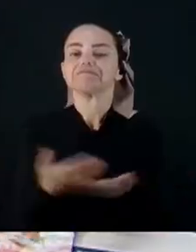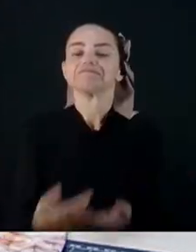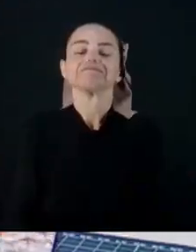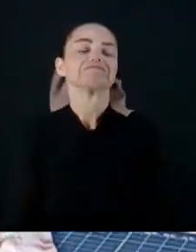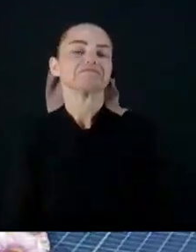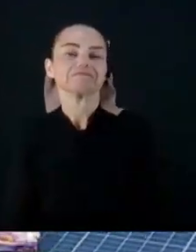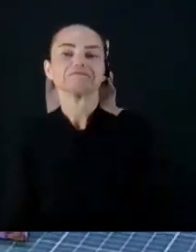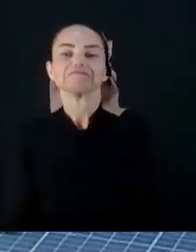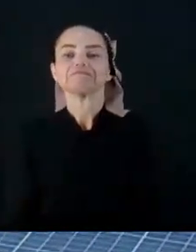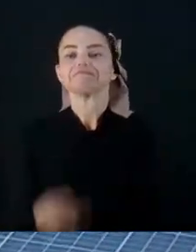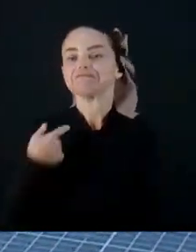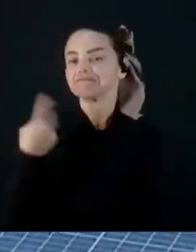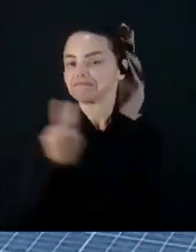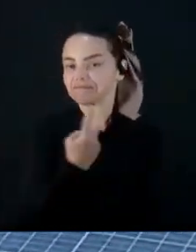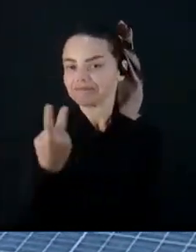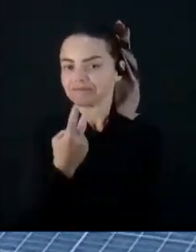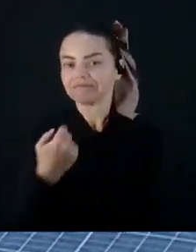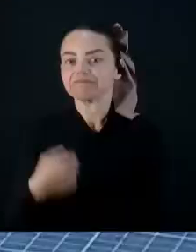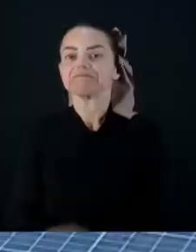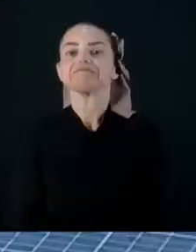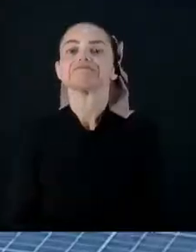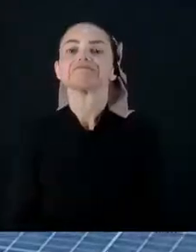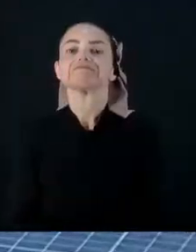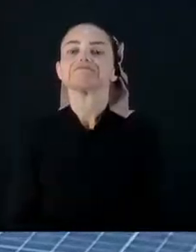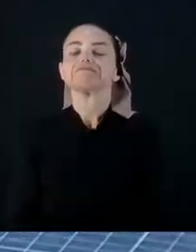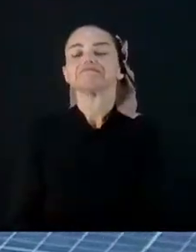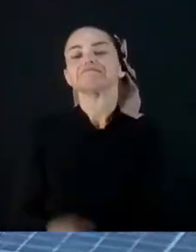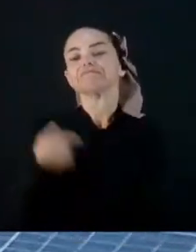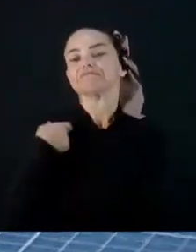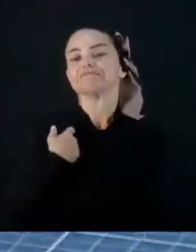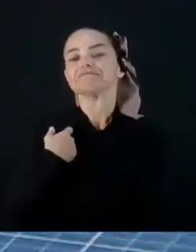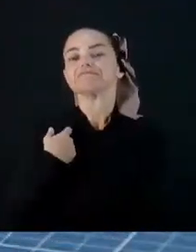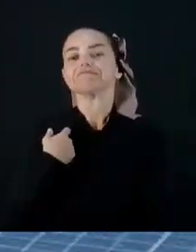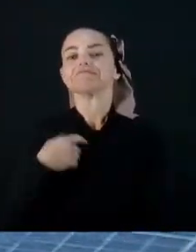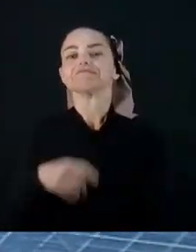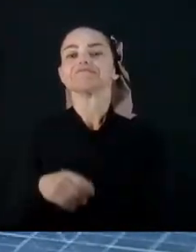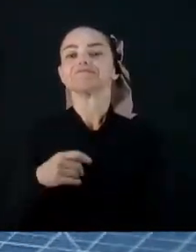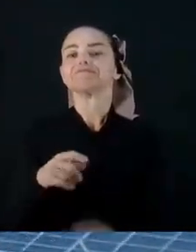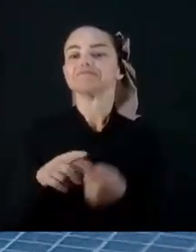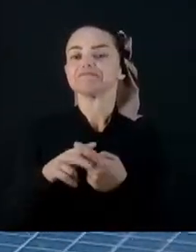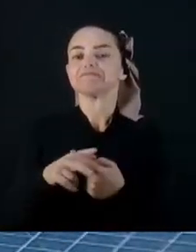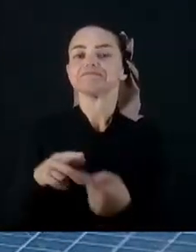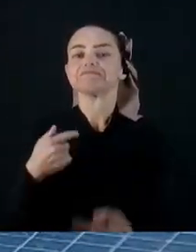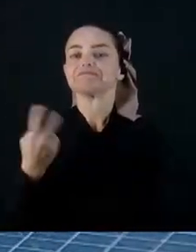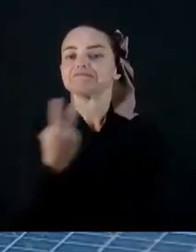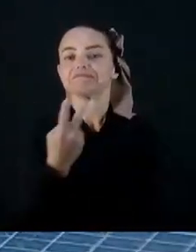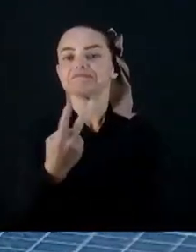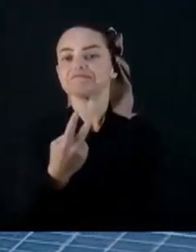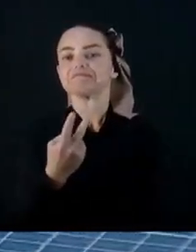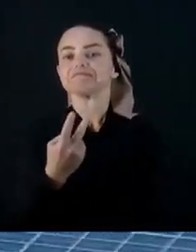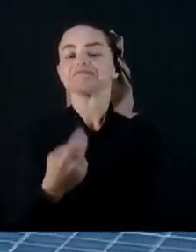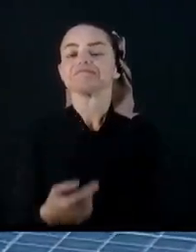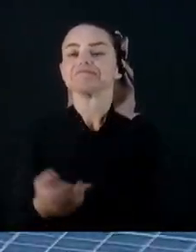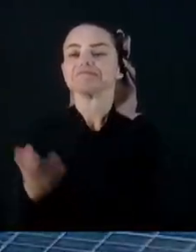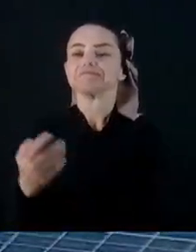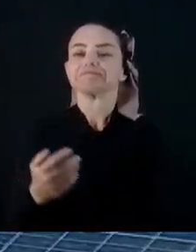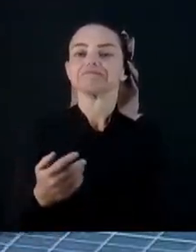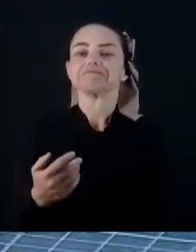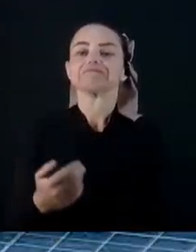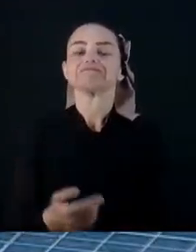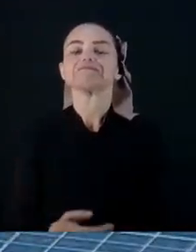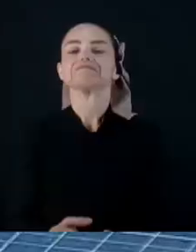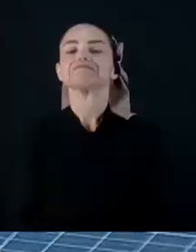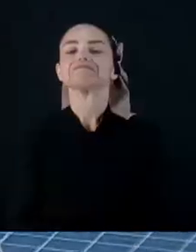nas duas linhas, né? Ficou a canaleta. Agora a gente vai desmanchar esse ladinho aqui, né? As duas costuras laterais estão